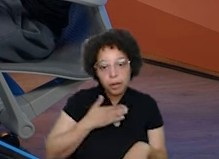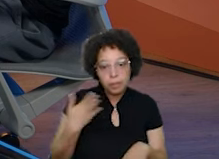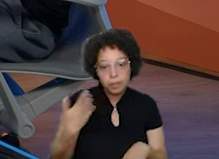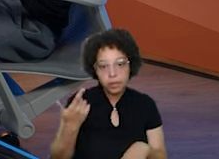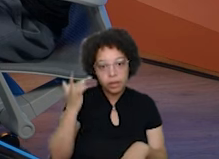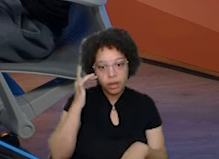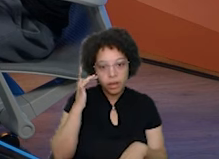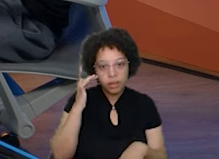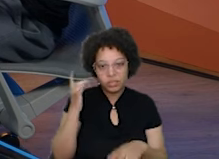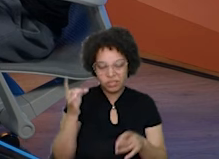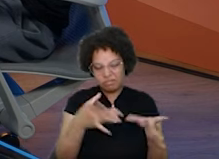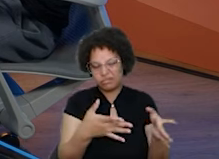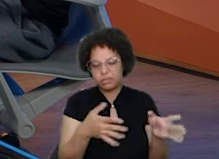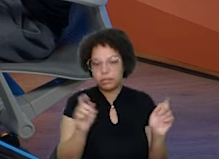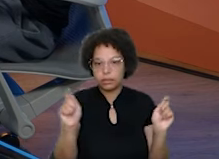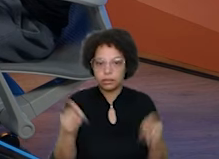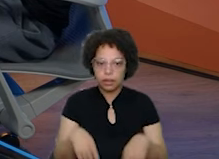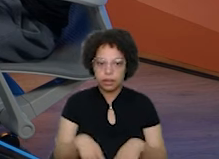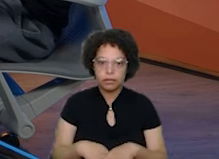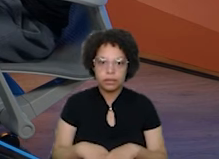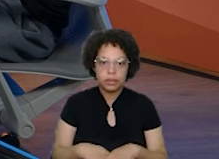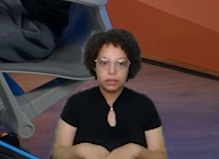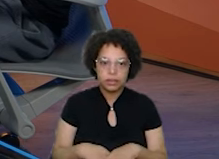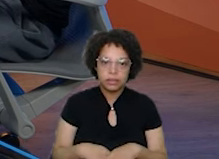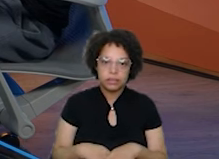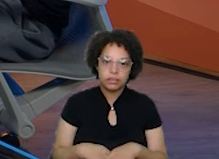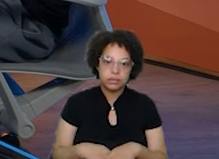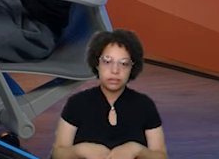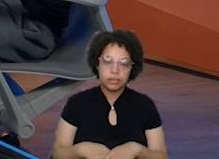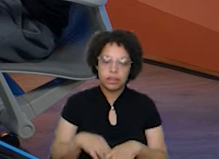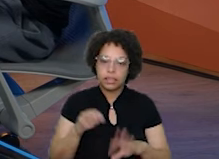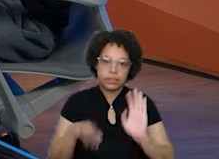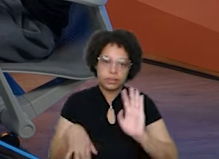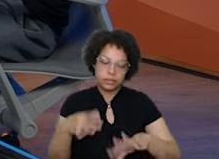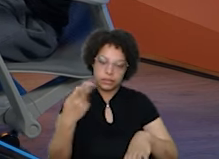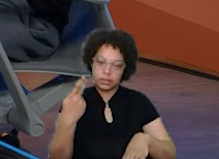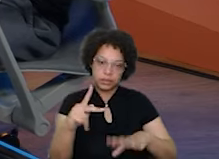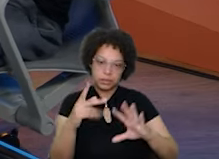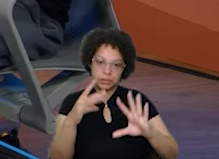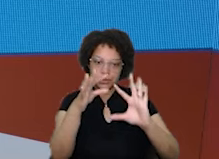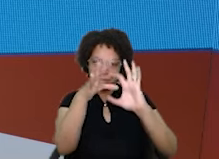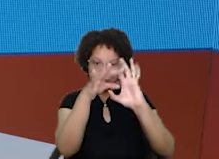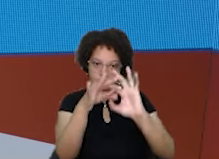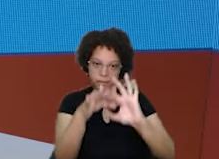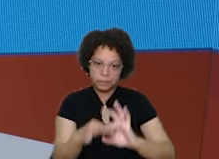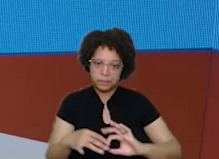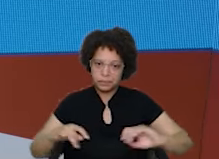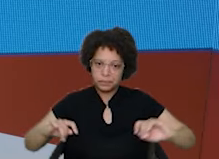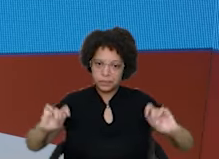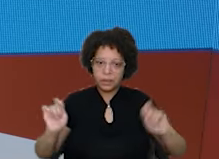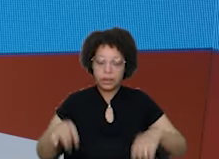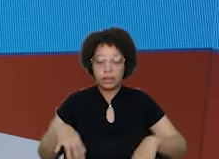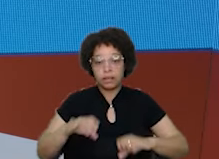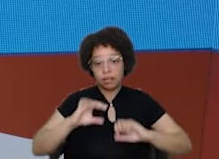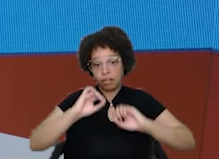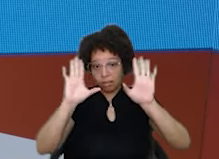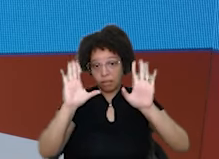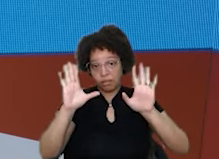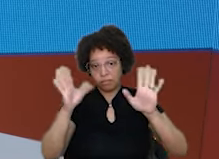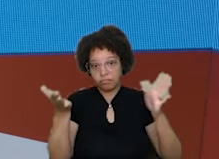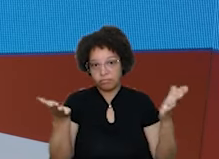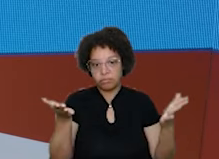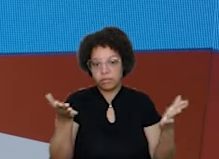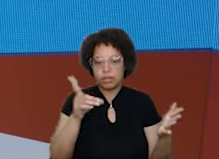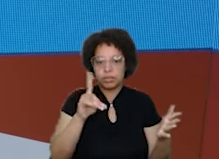desprezado tá legal acho que novamente Depende muito do teu contexto né claro que uma coisa que o